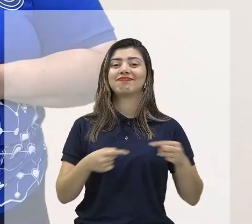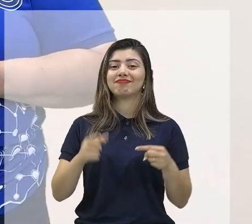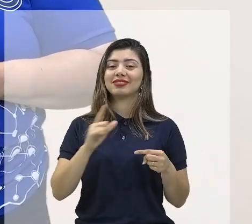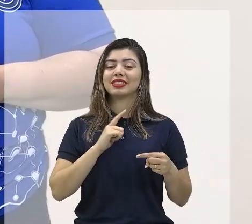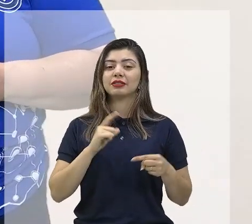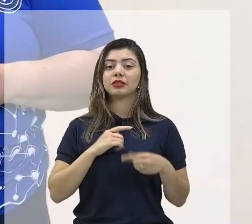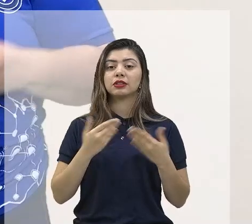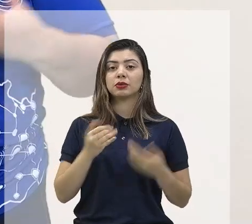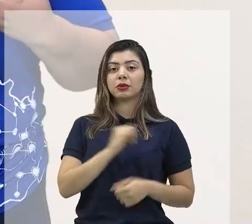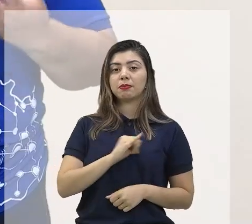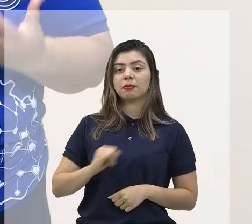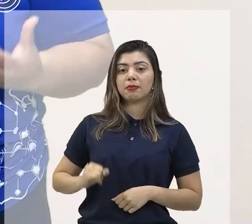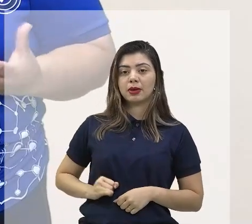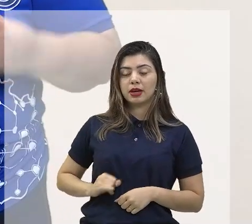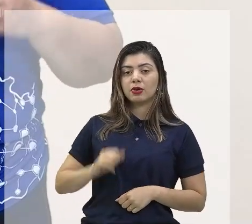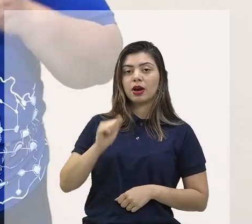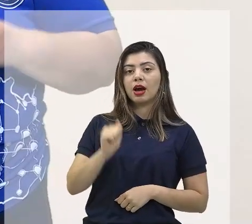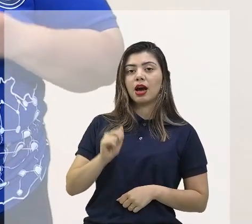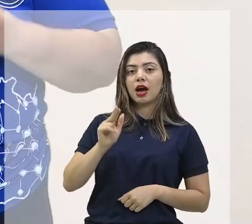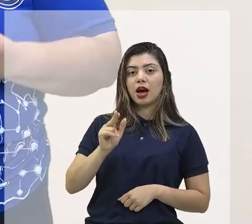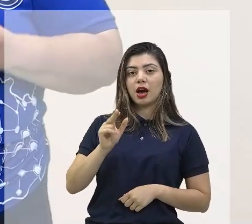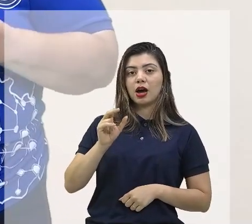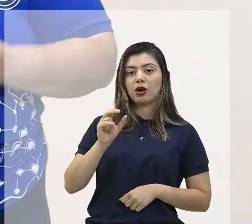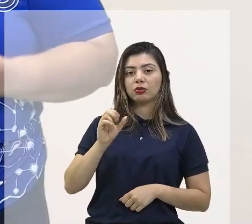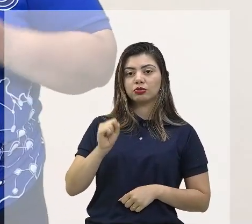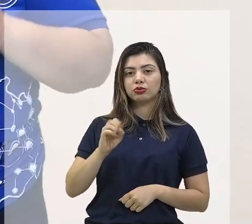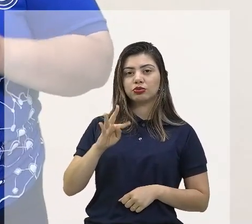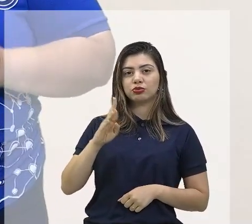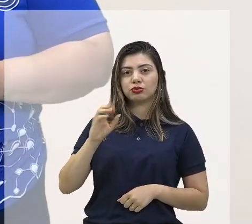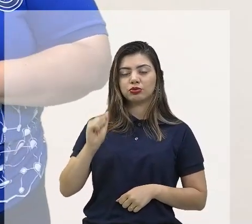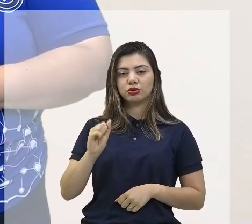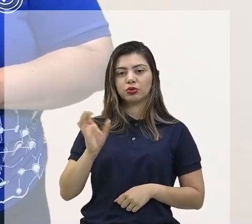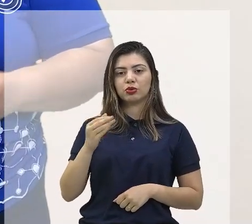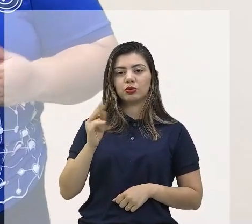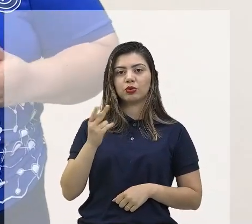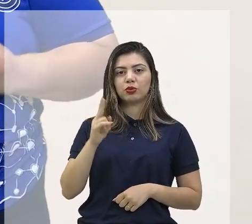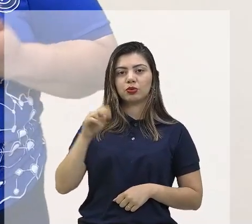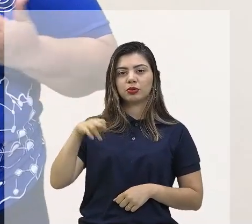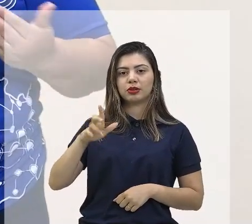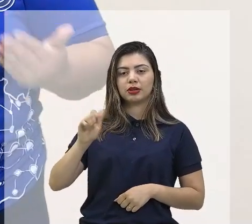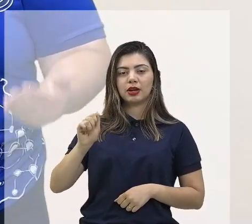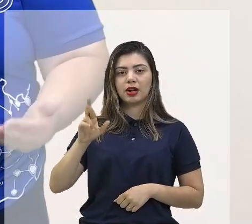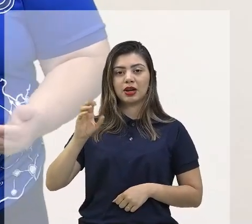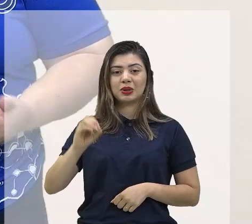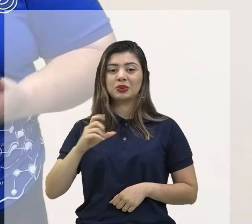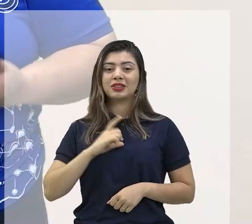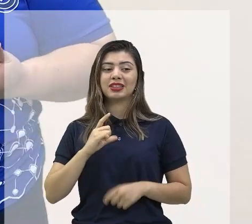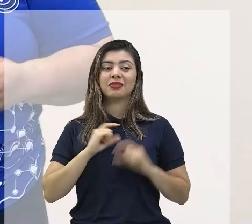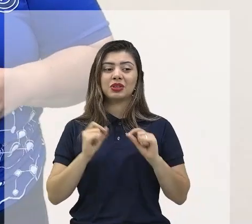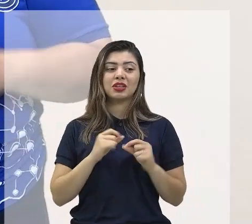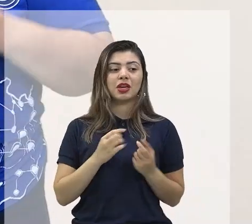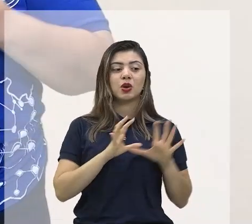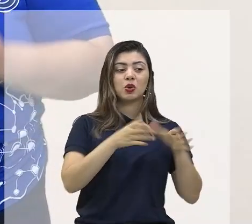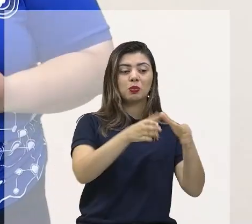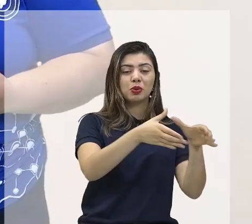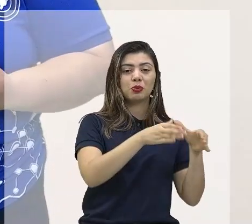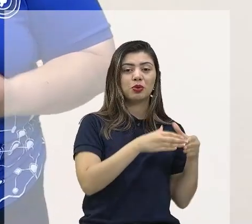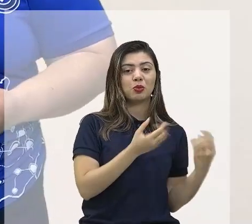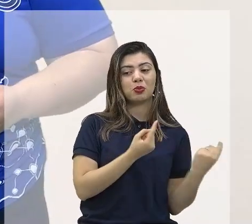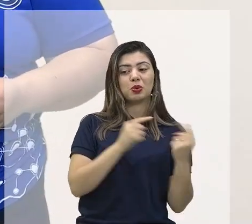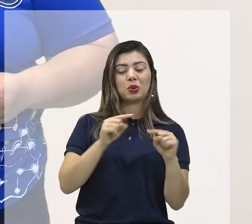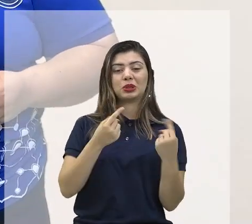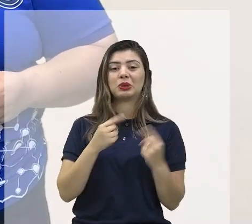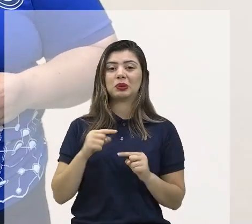Império Austro-Húngaro, que havia anexado a Bósnia em 1908, enfrentava a oposição de grupos como Mão